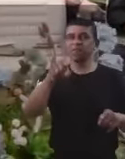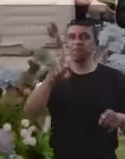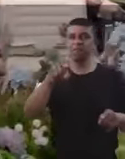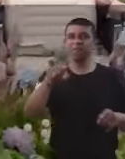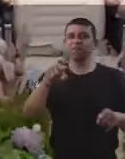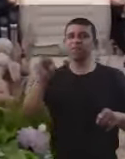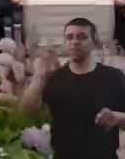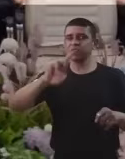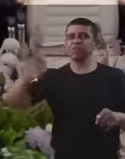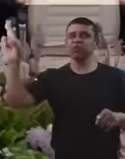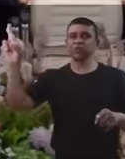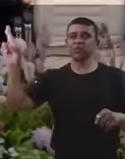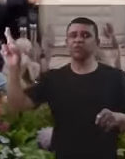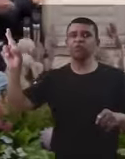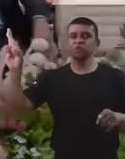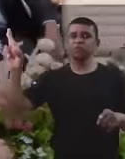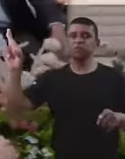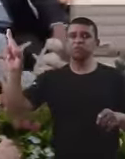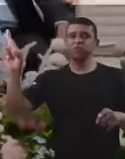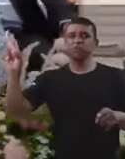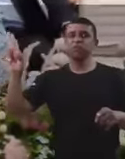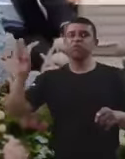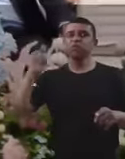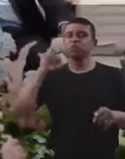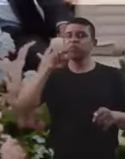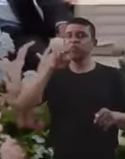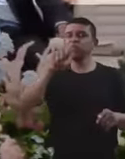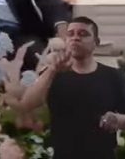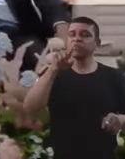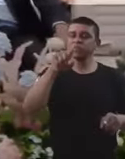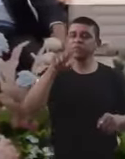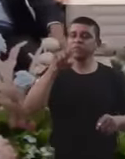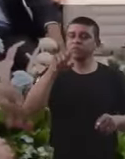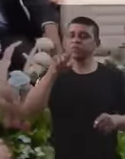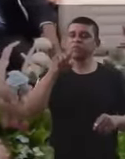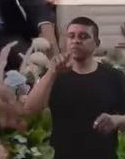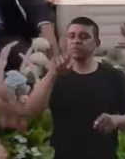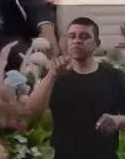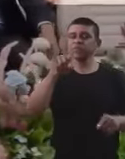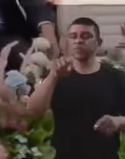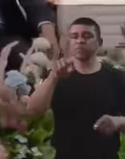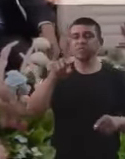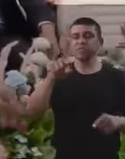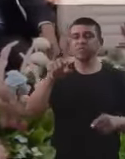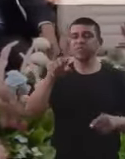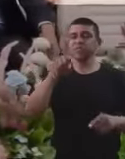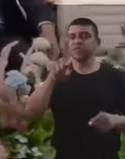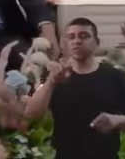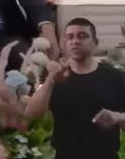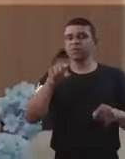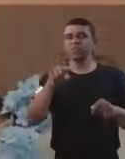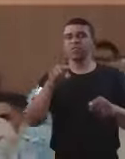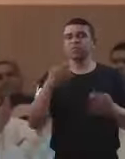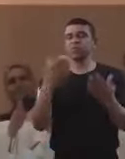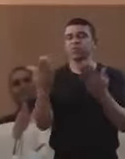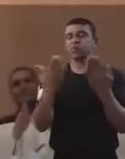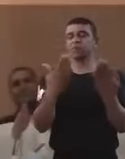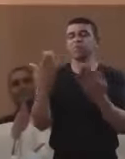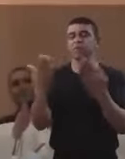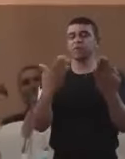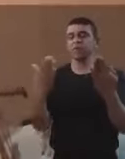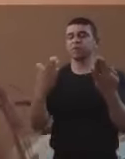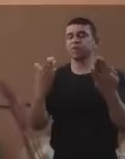Então, quando você o tem como mestre, você o compara com qualquer outro mestre. Se você não